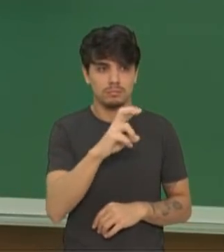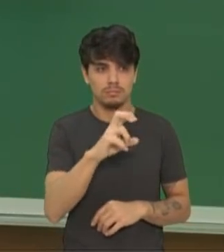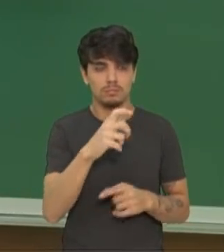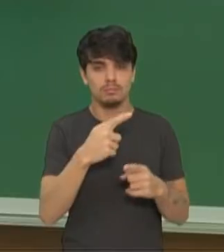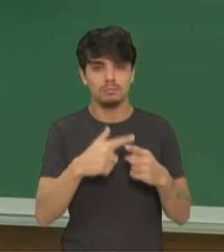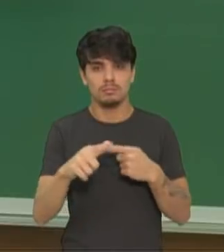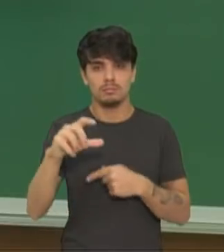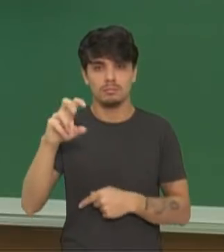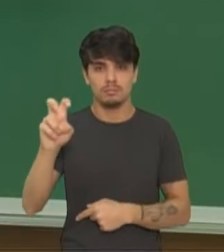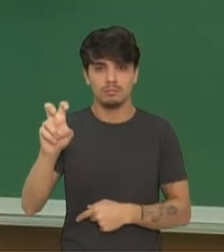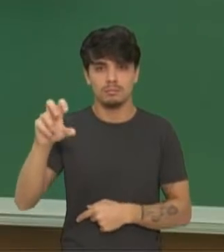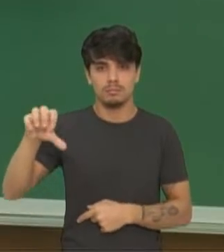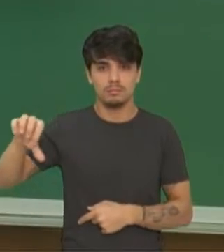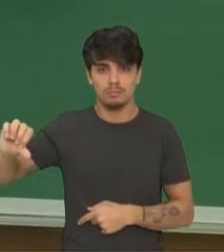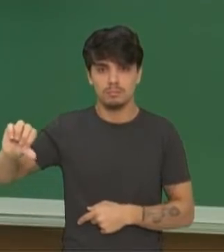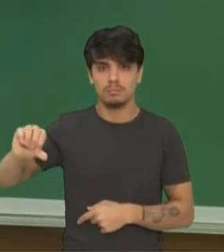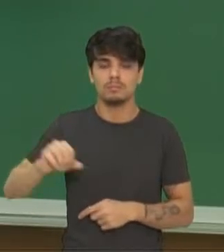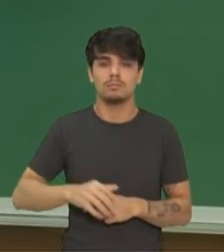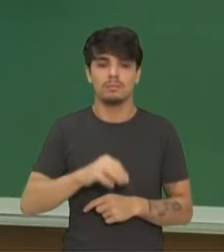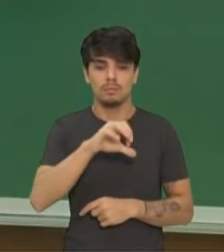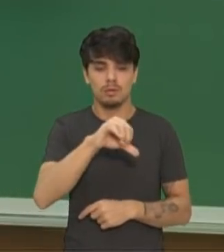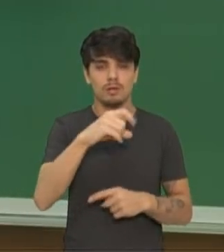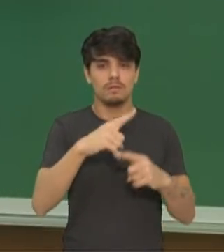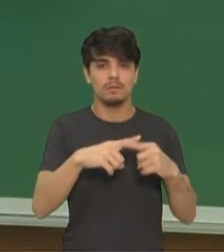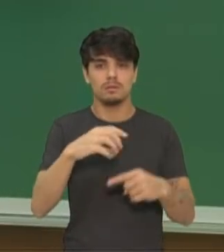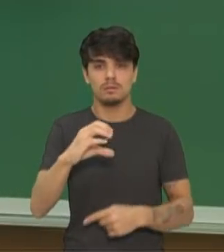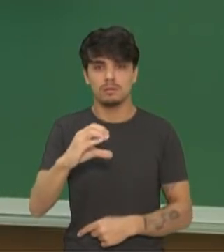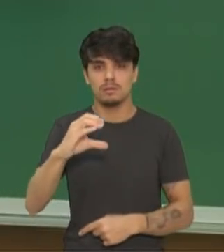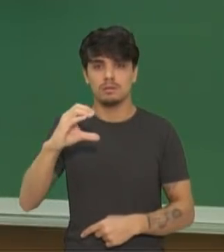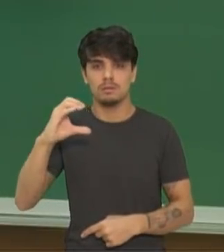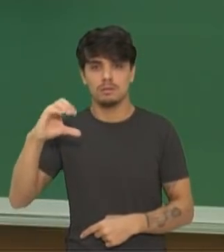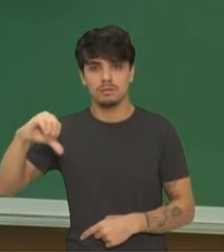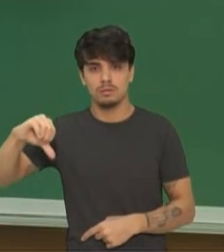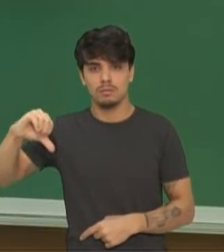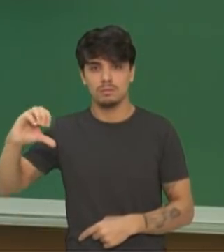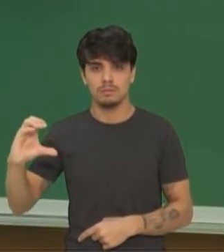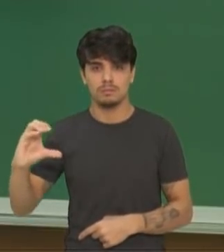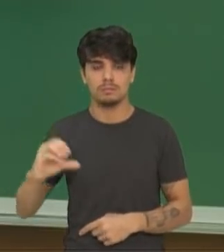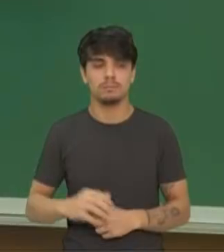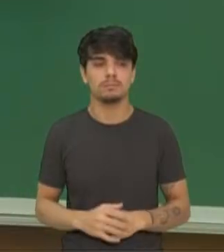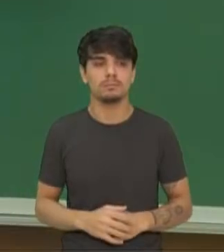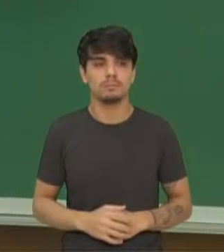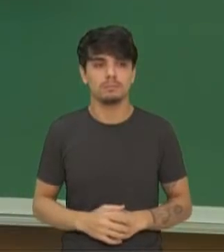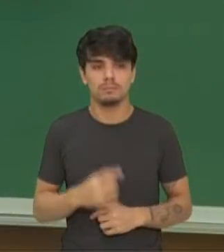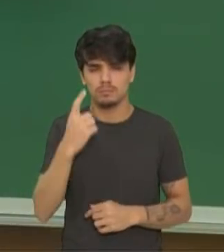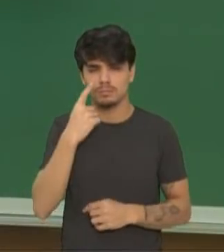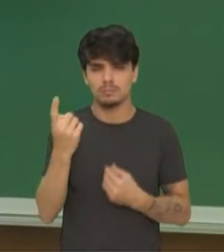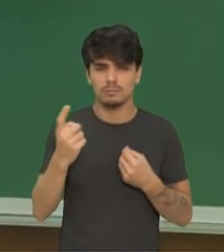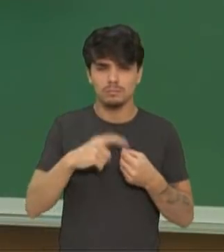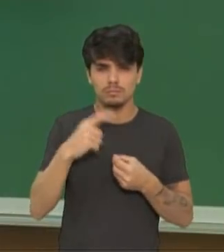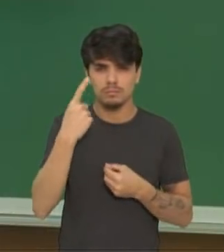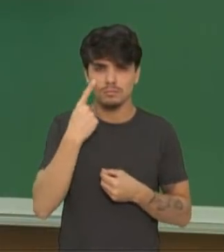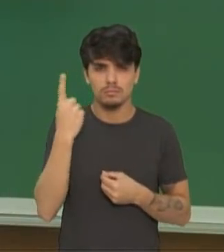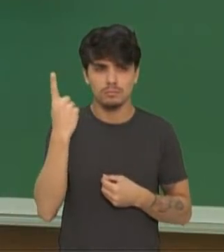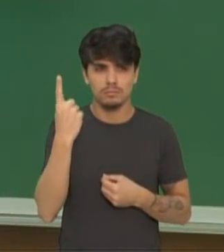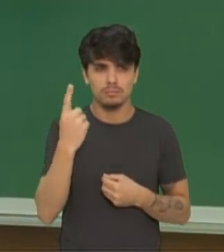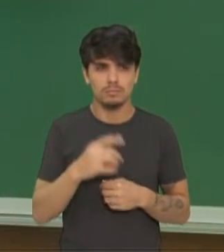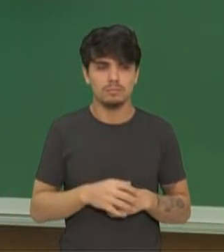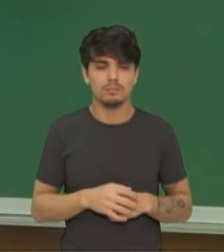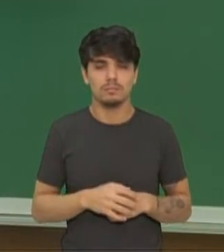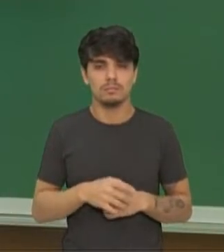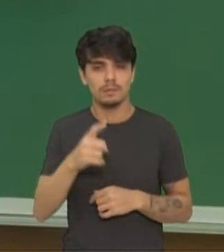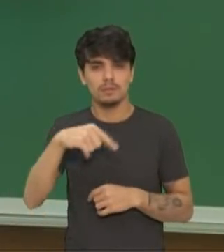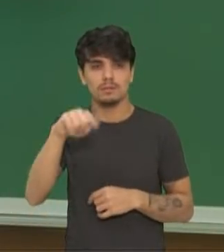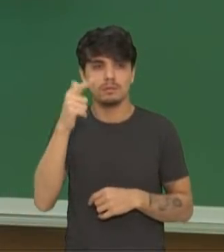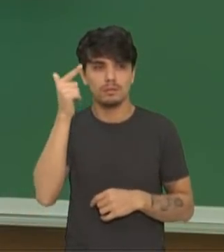dá 9. 9 vezes C, 9C. Eu vou deixar aqui, vamos voltar aqui e vamos ver se vocês